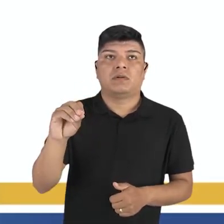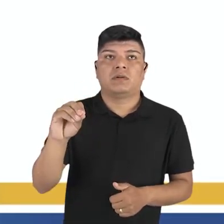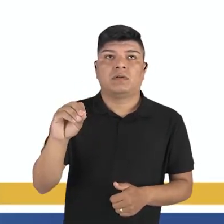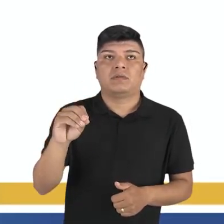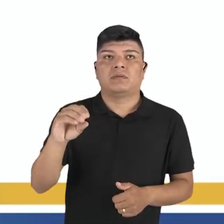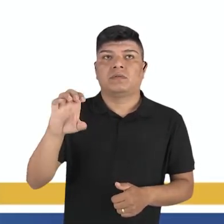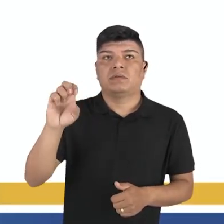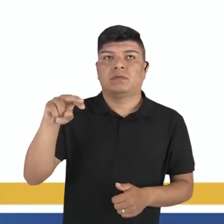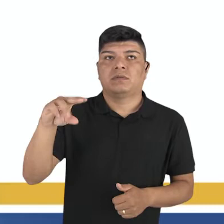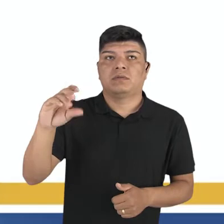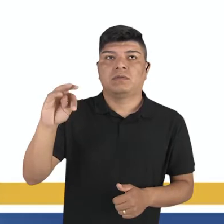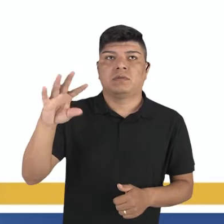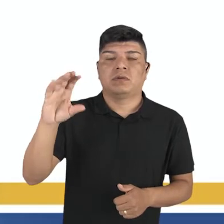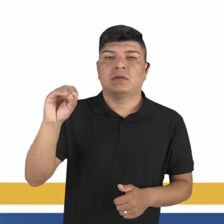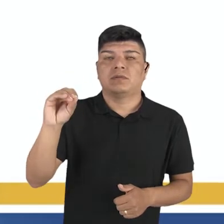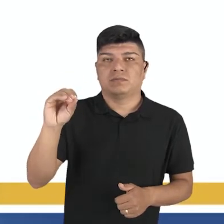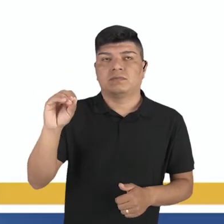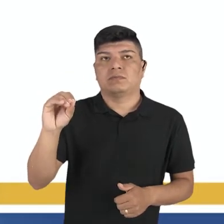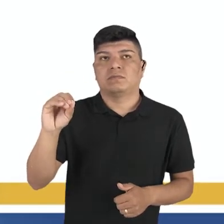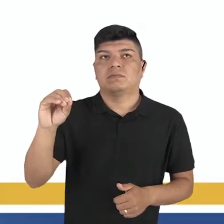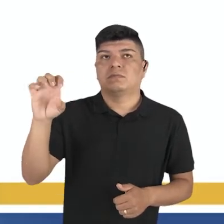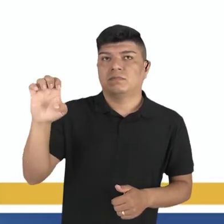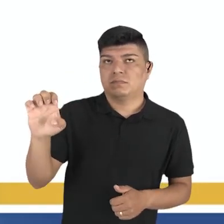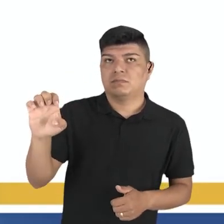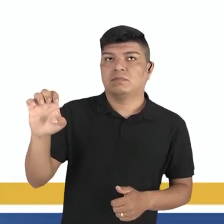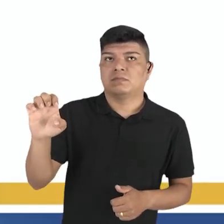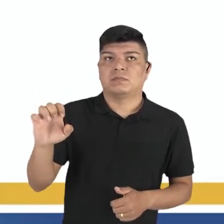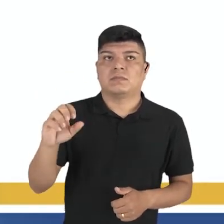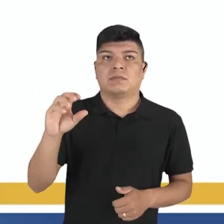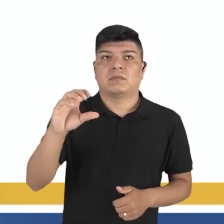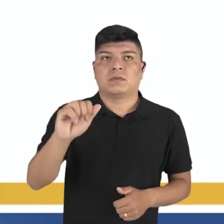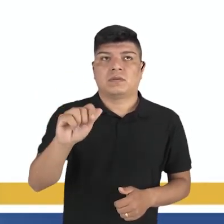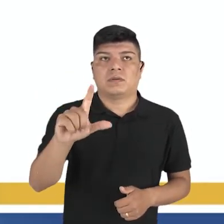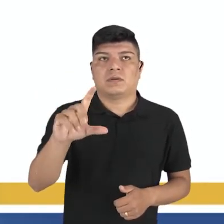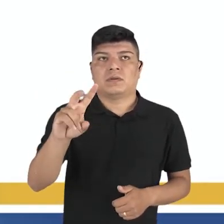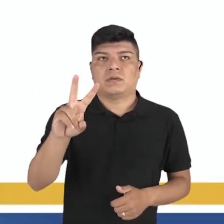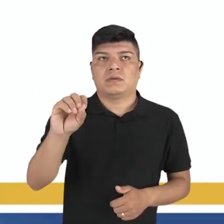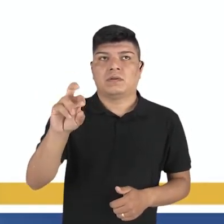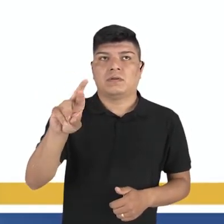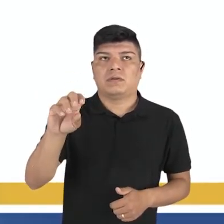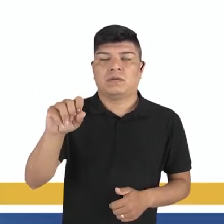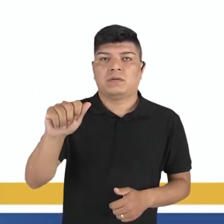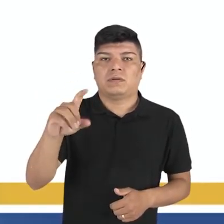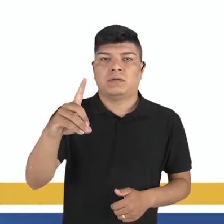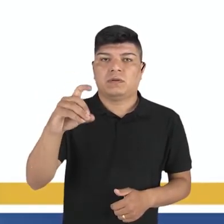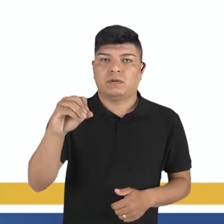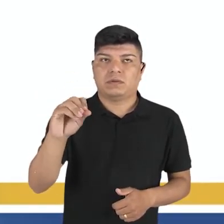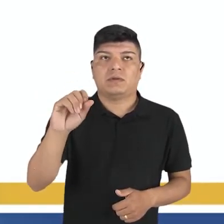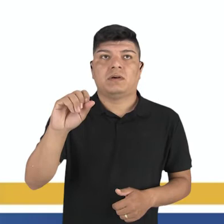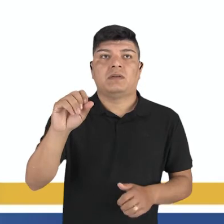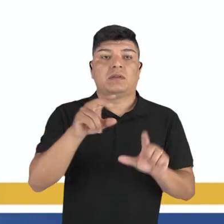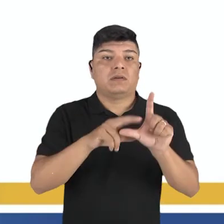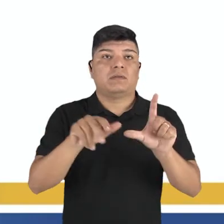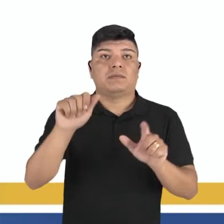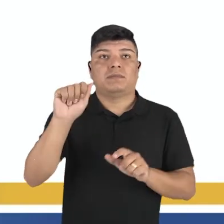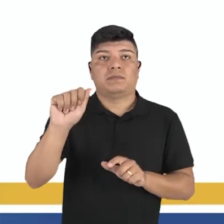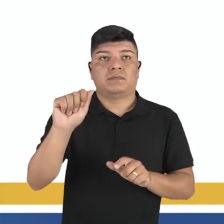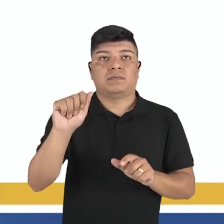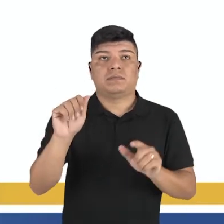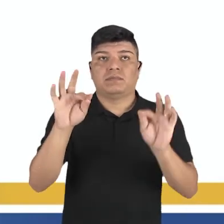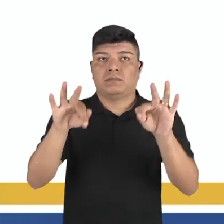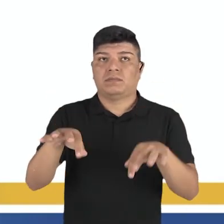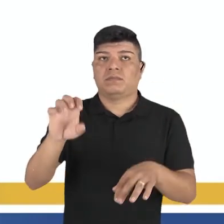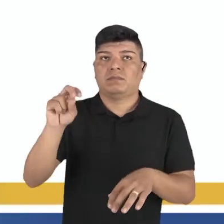está representada pela letra E. Né? A Alvorada é a minha primeira cidade, a letra E ali é a minha última cidade.